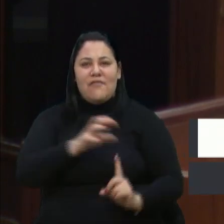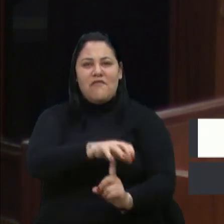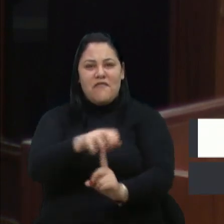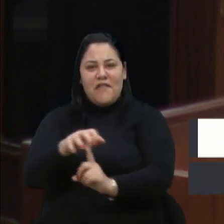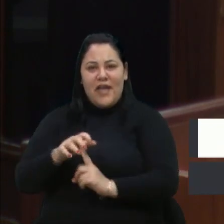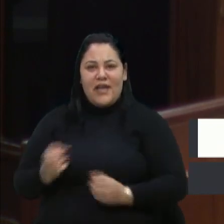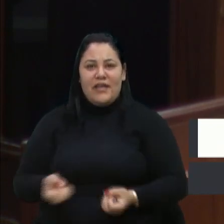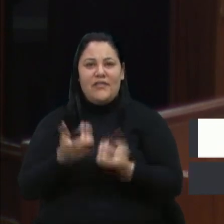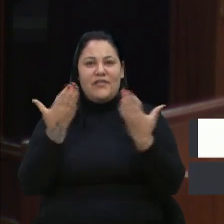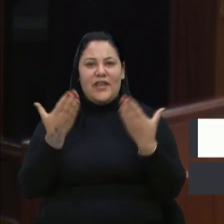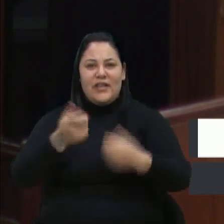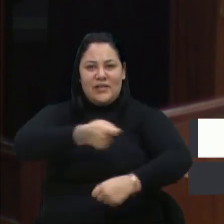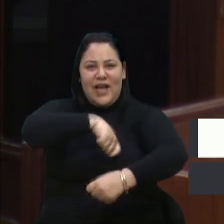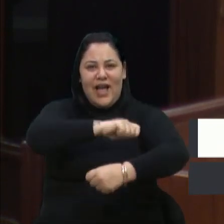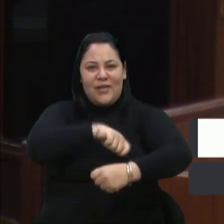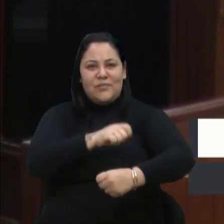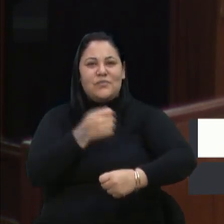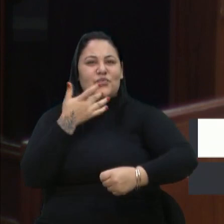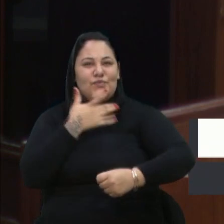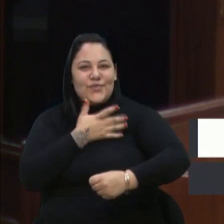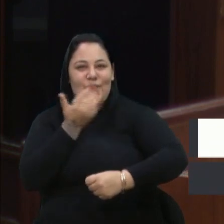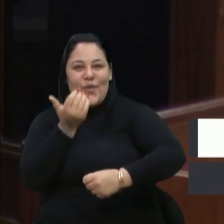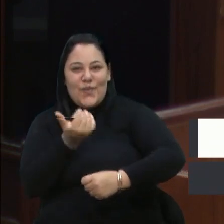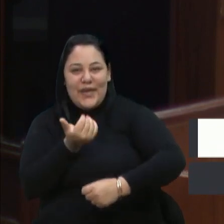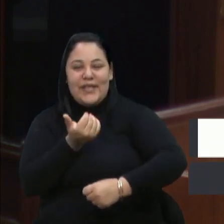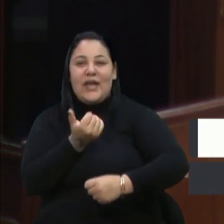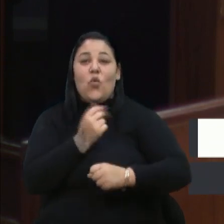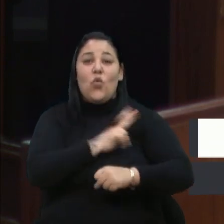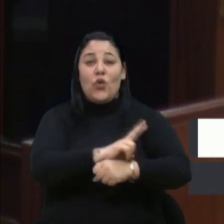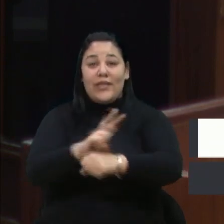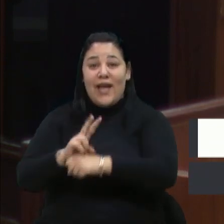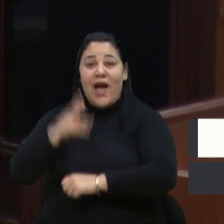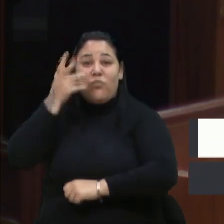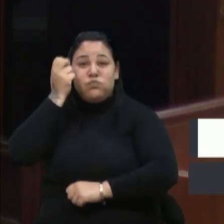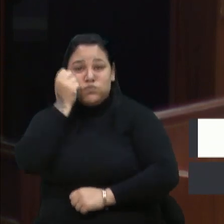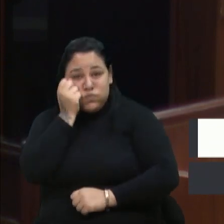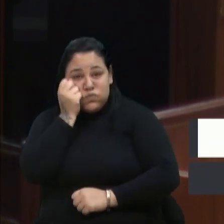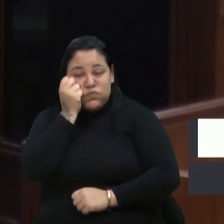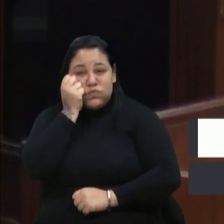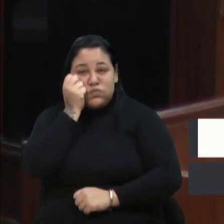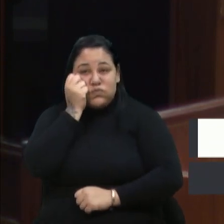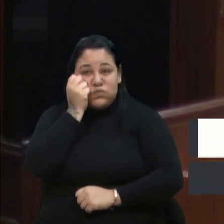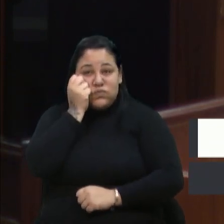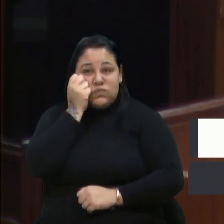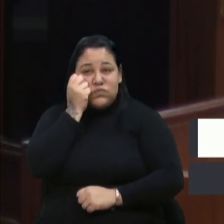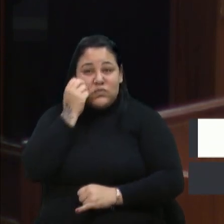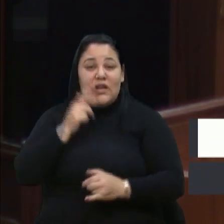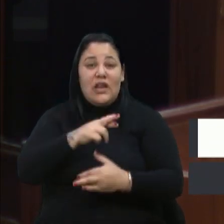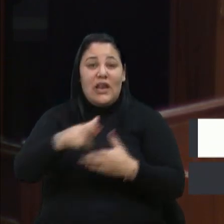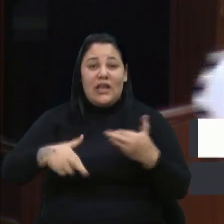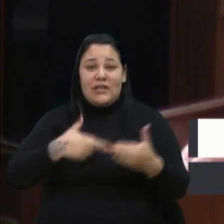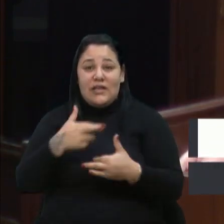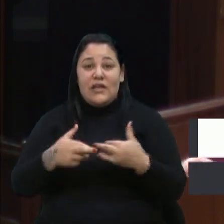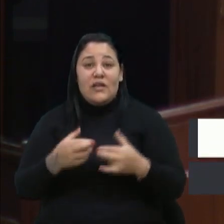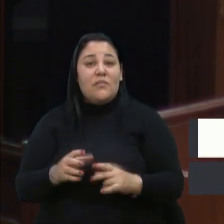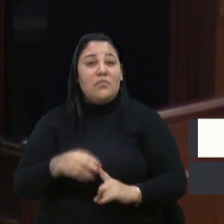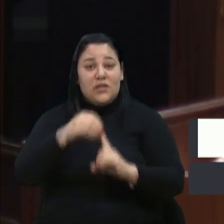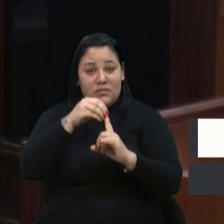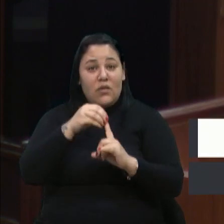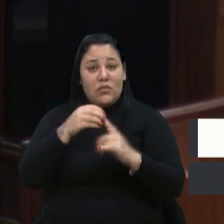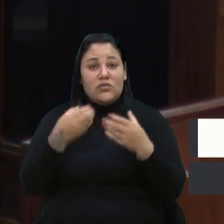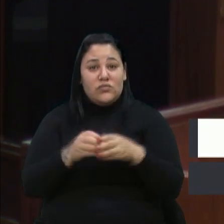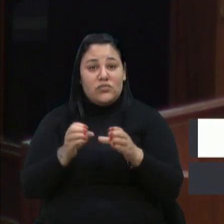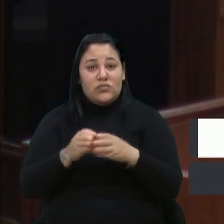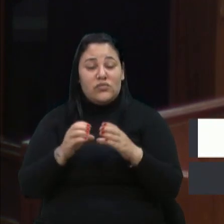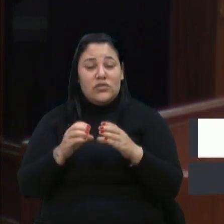eventos, gastronomia, a preservação do patrimônio, lazer, convivência e principalmente turismo.